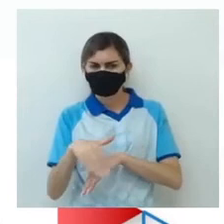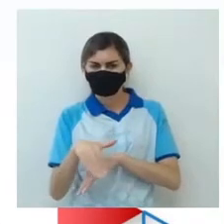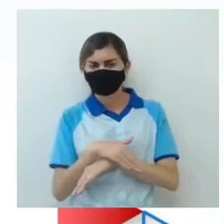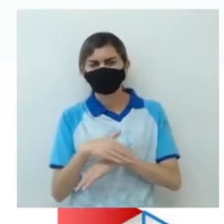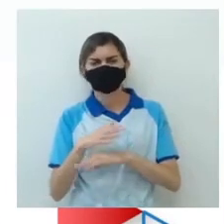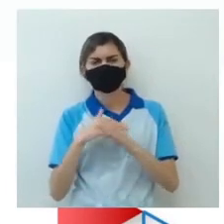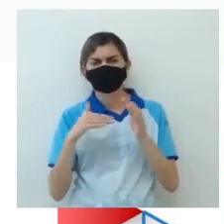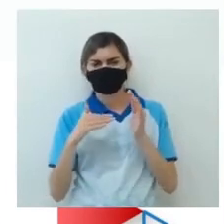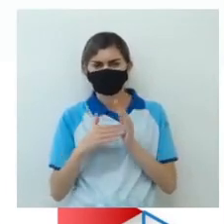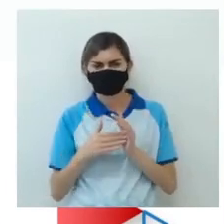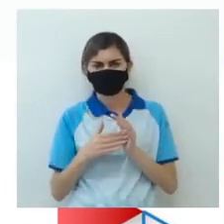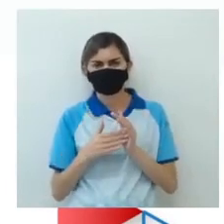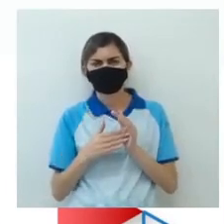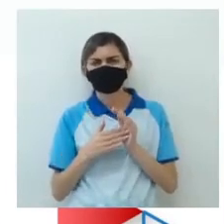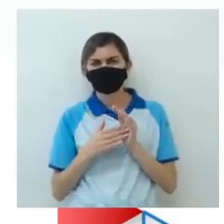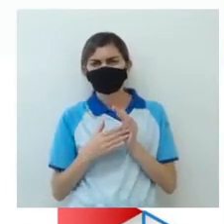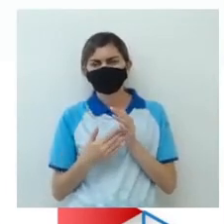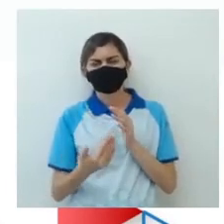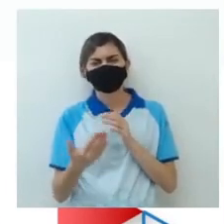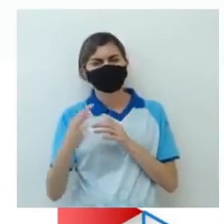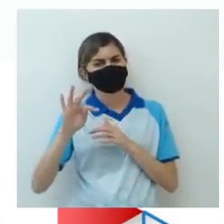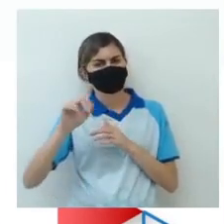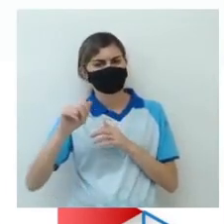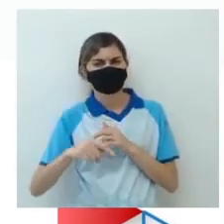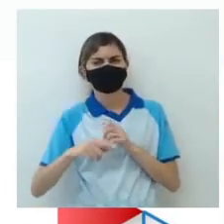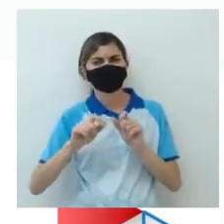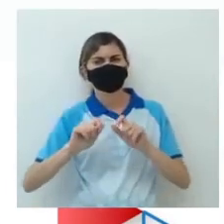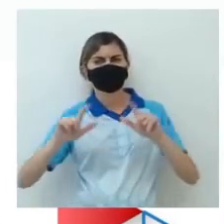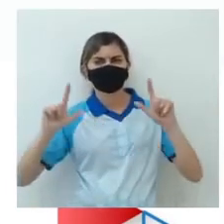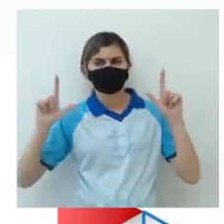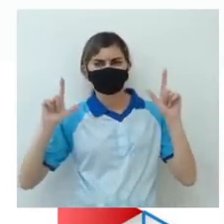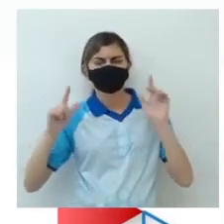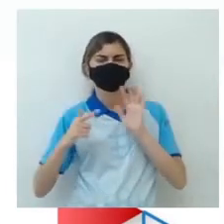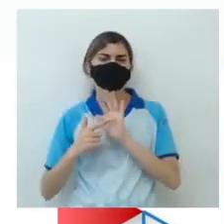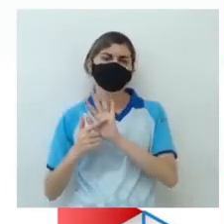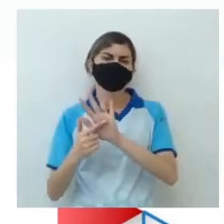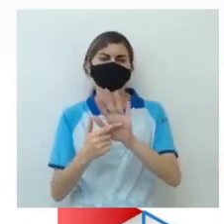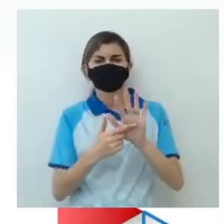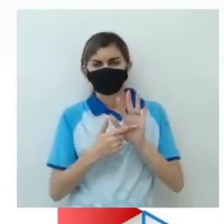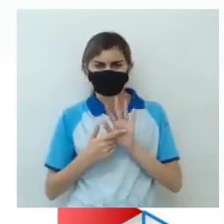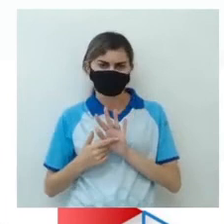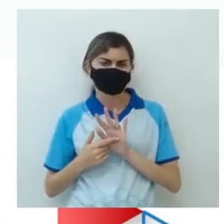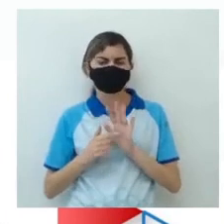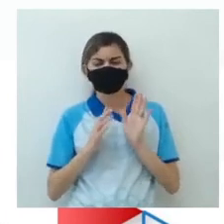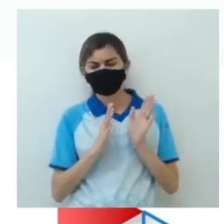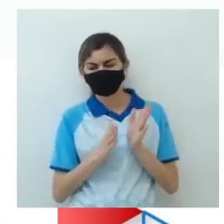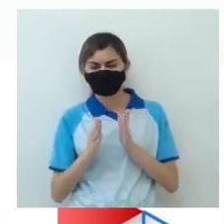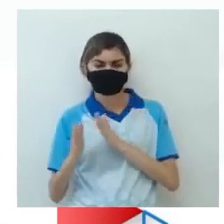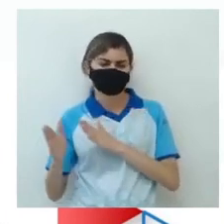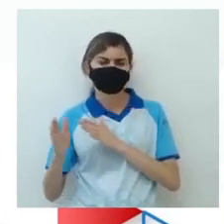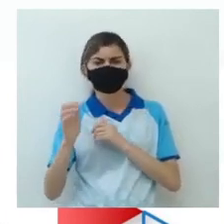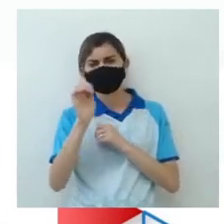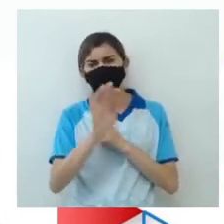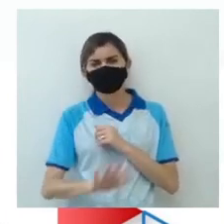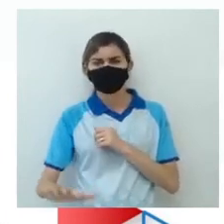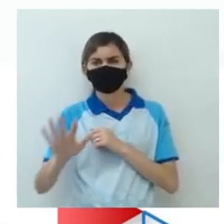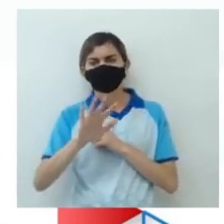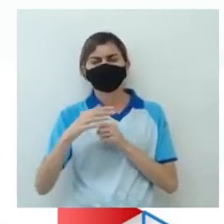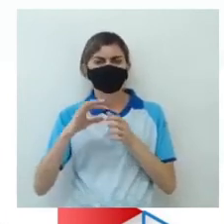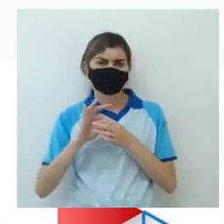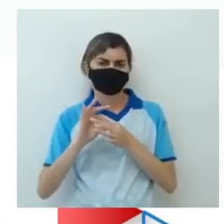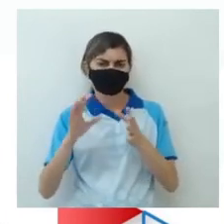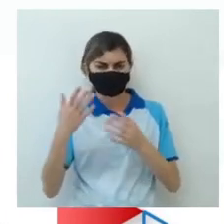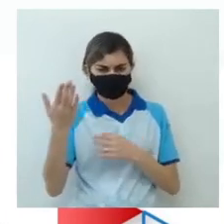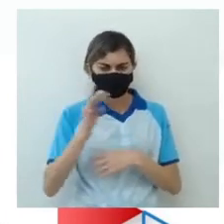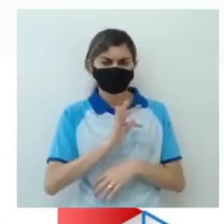todo um tapume, uma parede, para mostrar essa sequência de imagens que o lambe-lambe permite, que